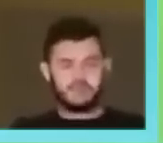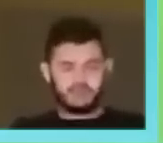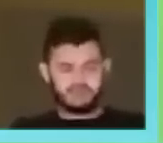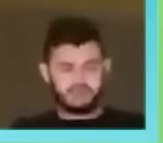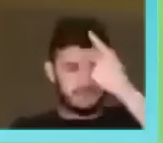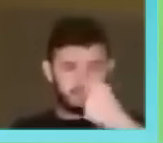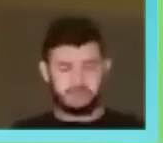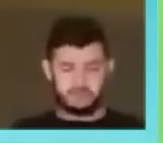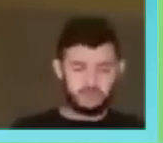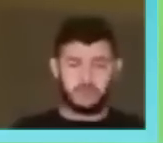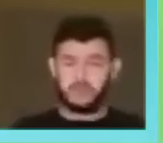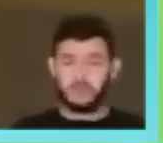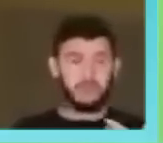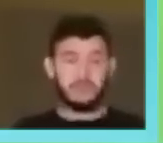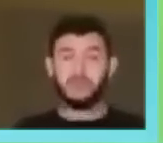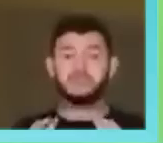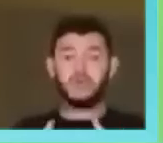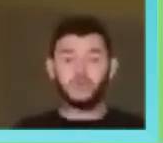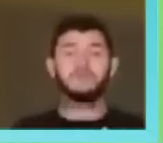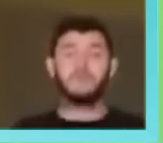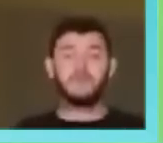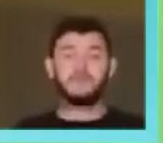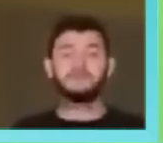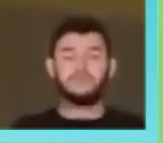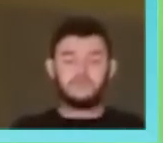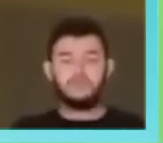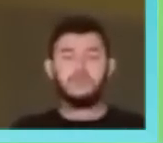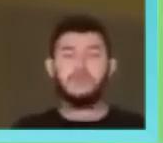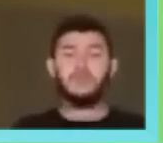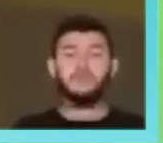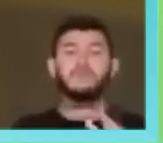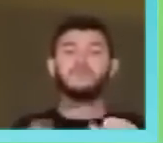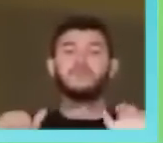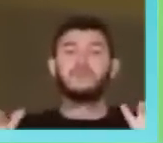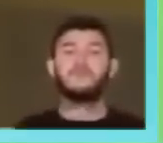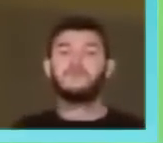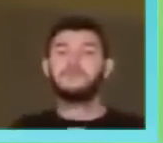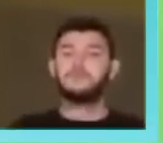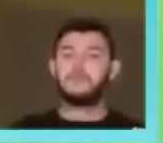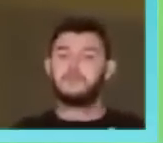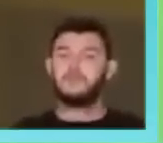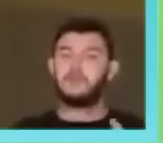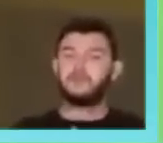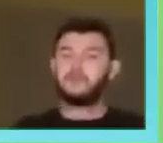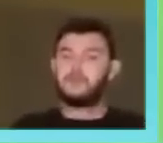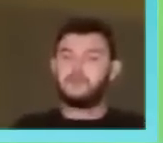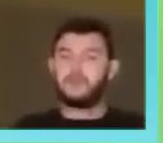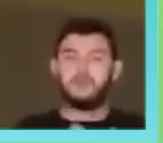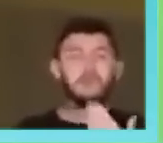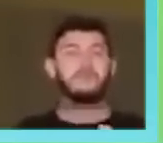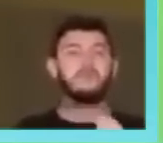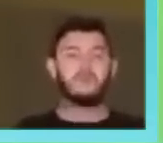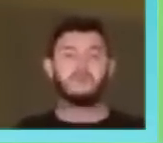importa a comissão que vai, eu vou lá. Aonde tiver, eu estou junto e quero convocar a todos que venham com a gente. Quero pedir